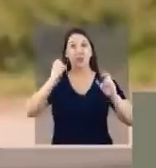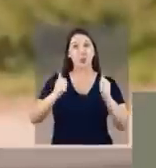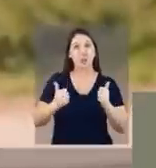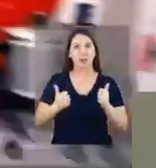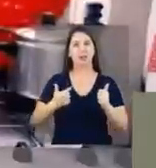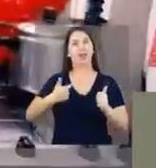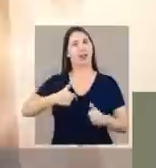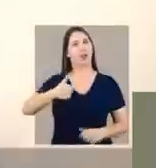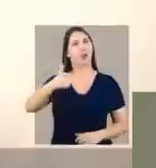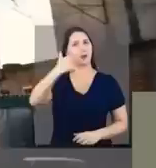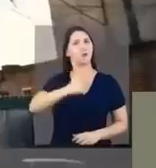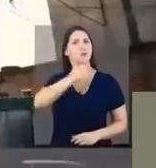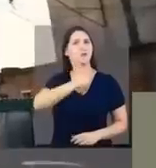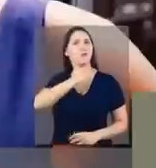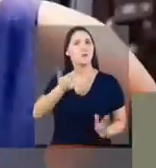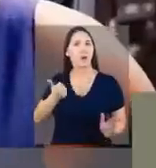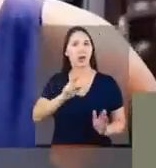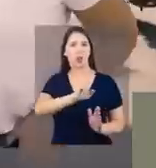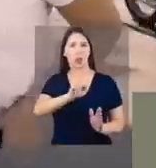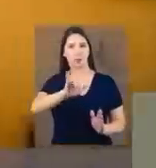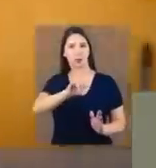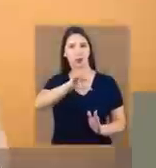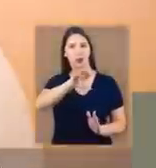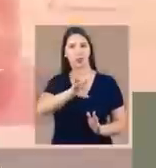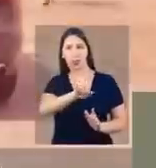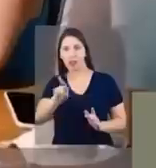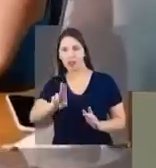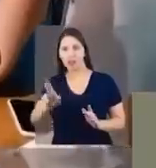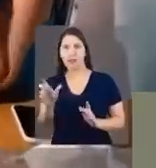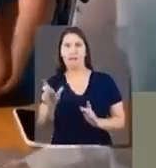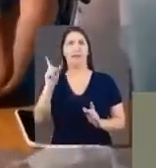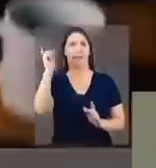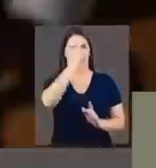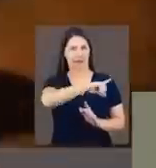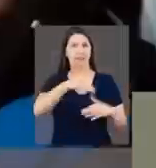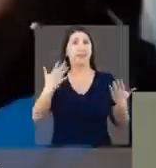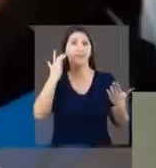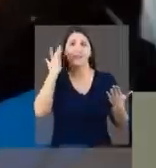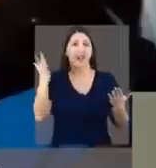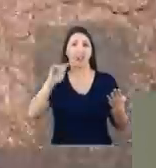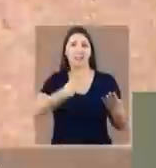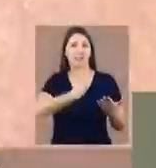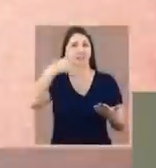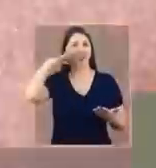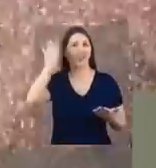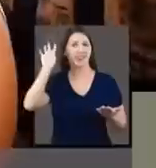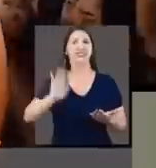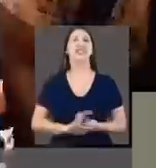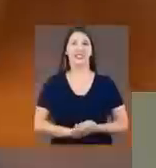pessoal, tudo bem? Eu sou aquela moça de sobrenome bem difícil. Então, para facilitar a conversa, você pode me chamar de